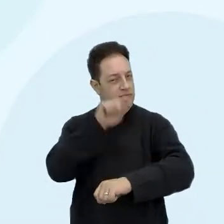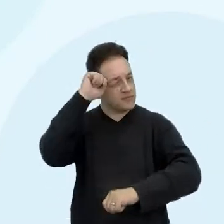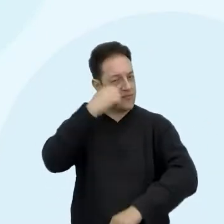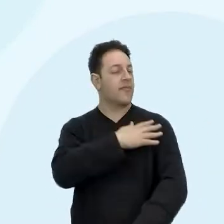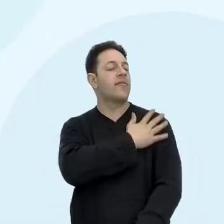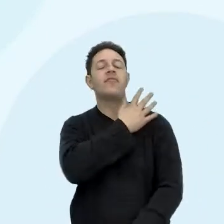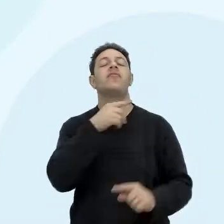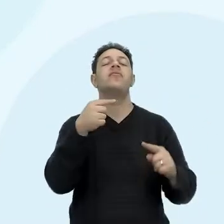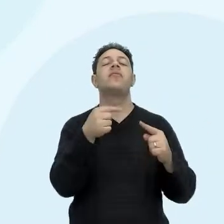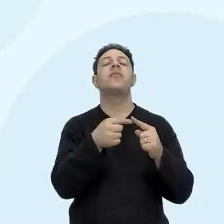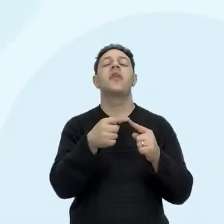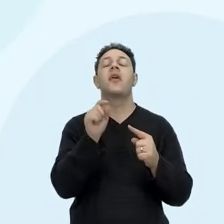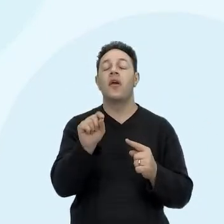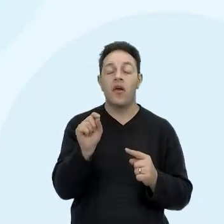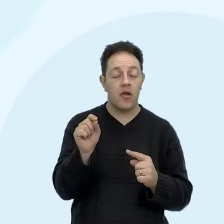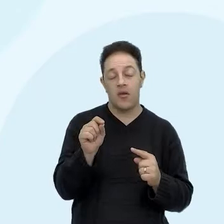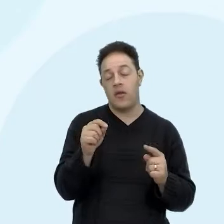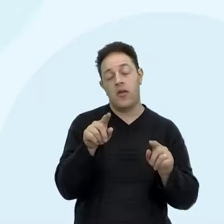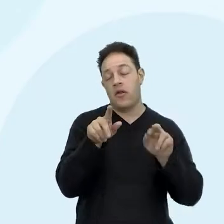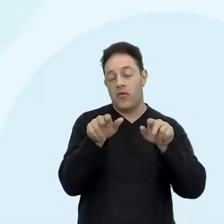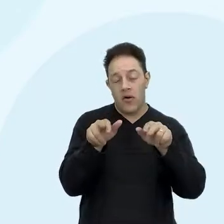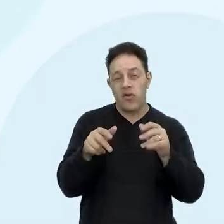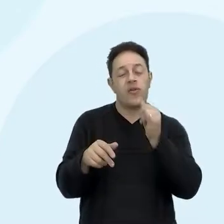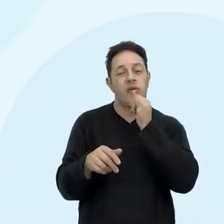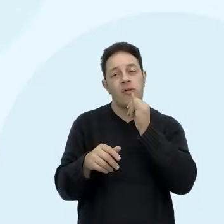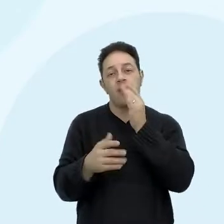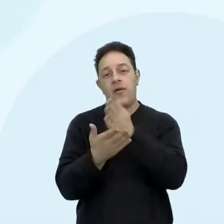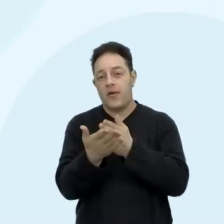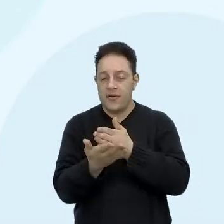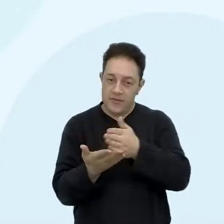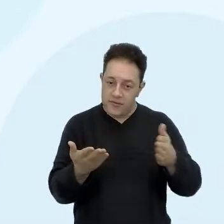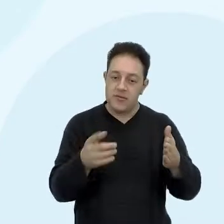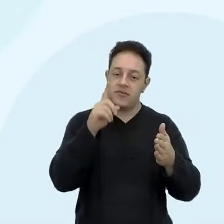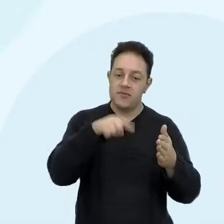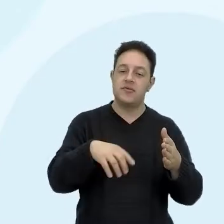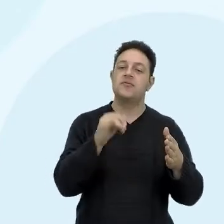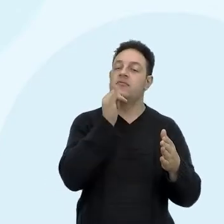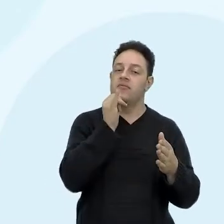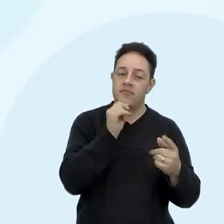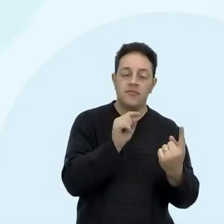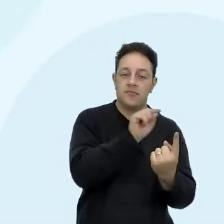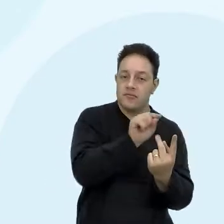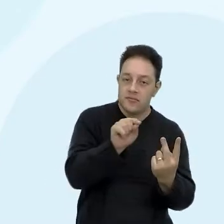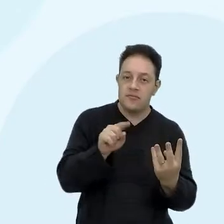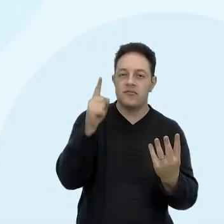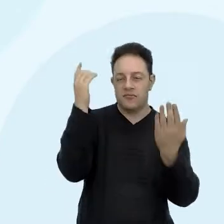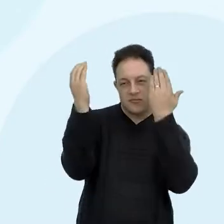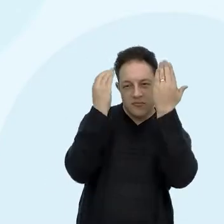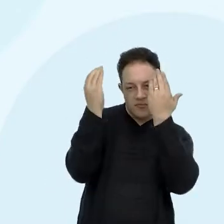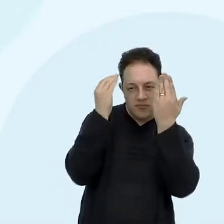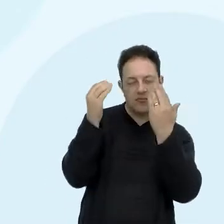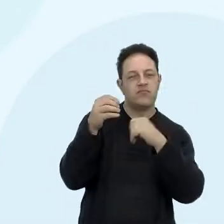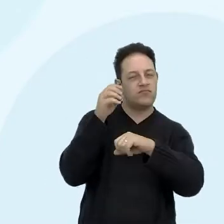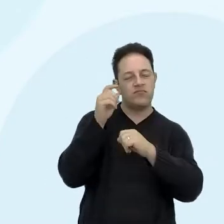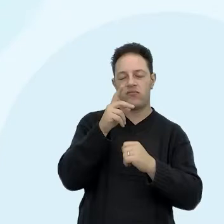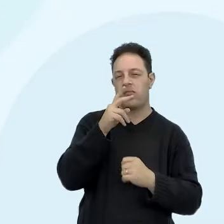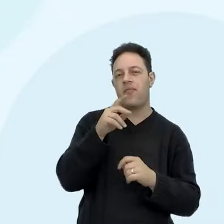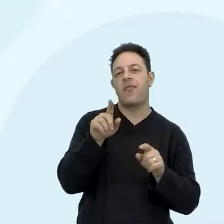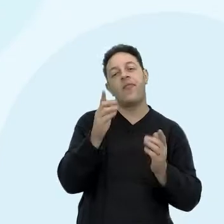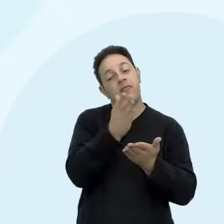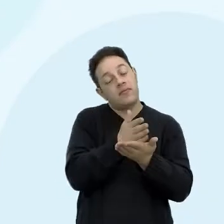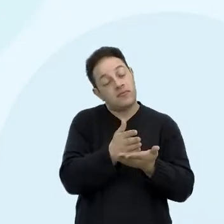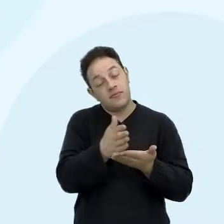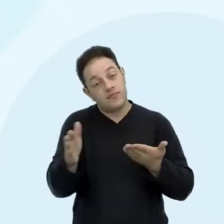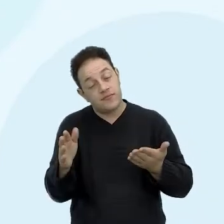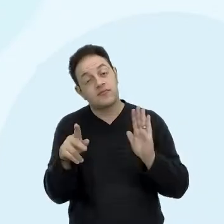O racismo, ele é em parte constituído por componentes psicológicos, em